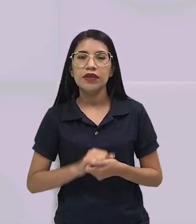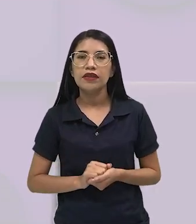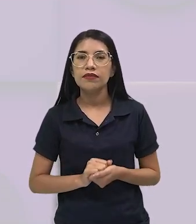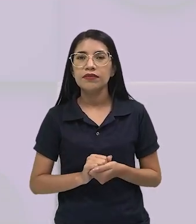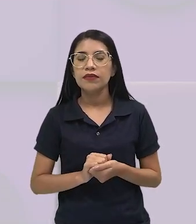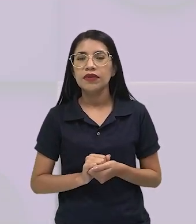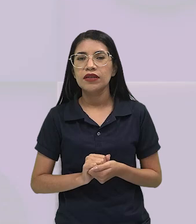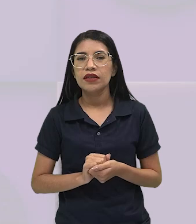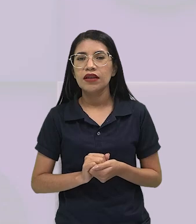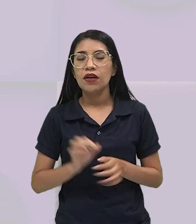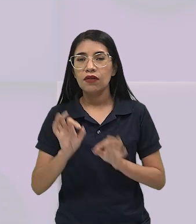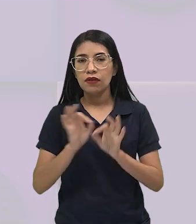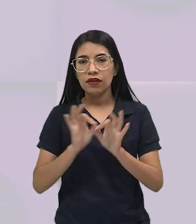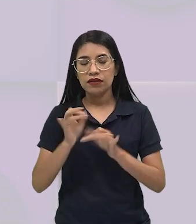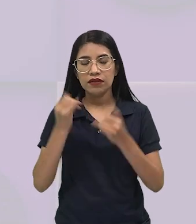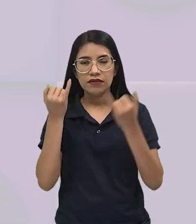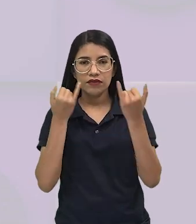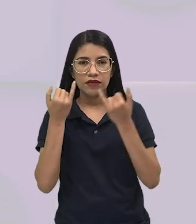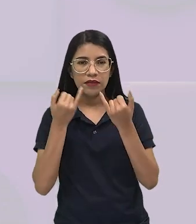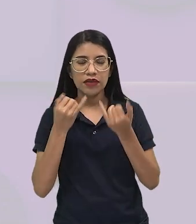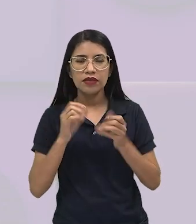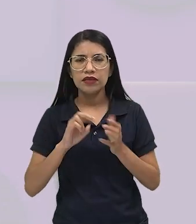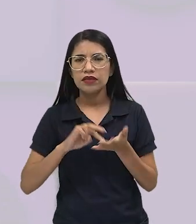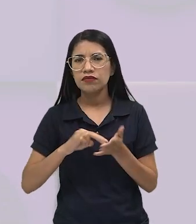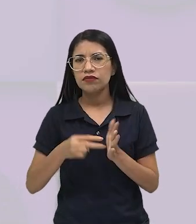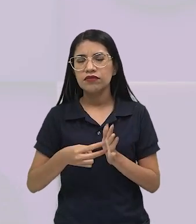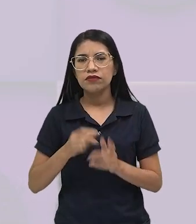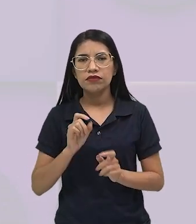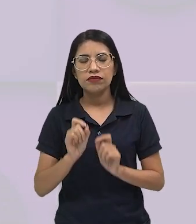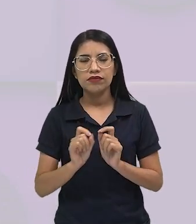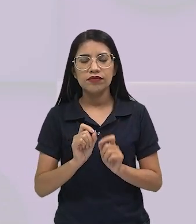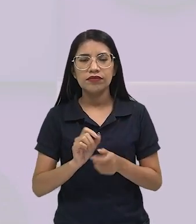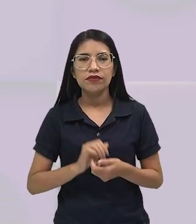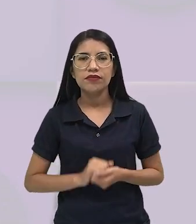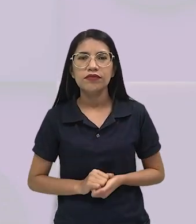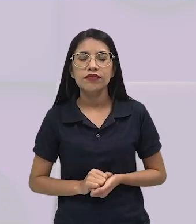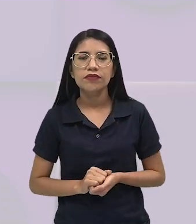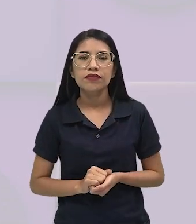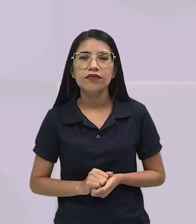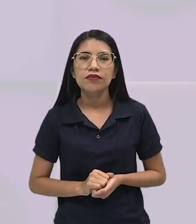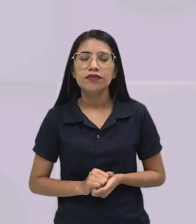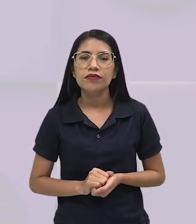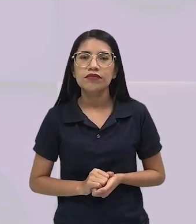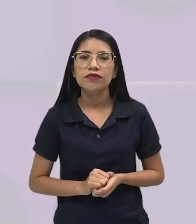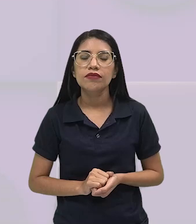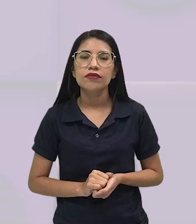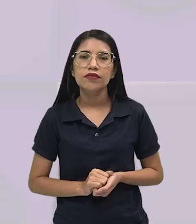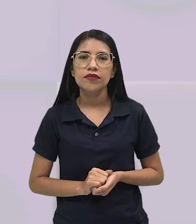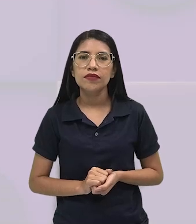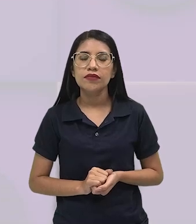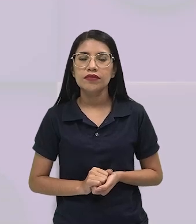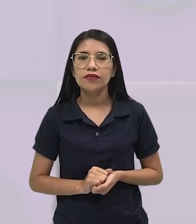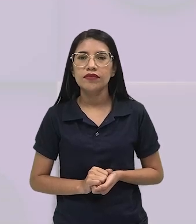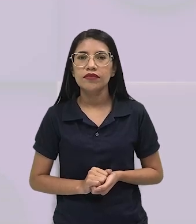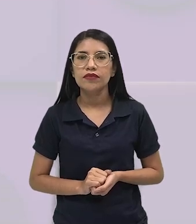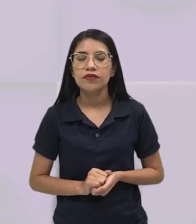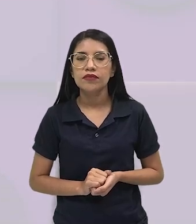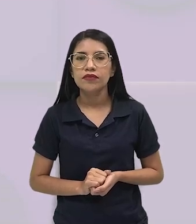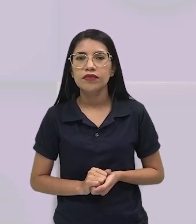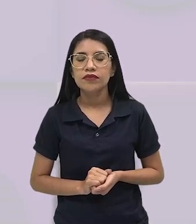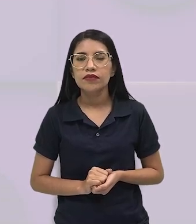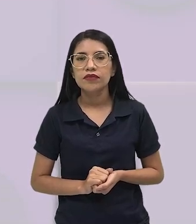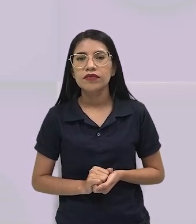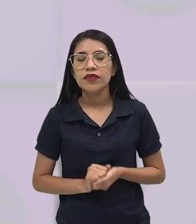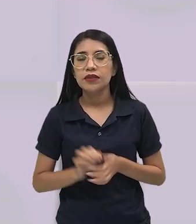da informação, certo? E o que seria esse tratamento da informação? Ora, o tratamento da